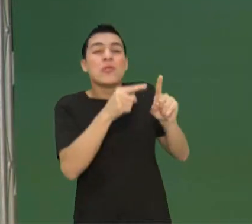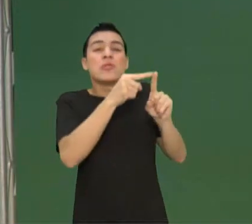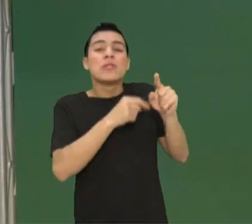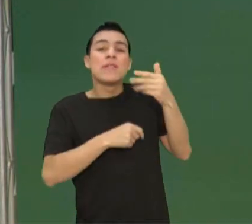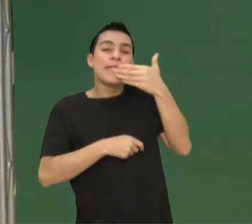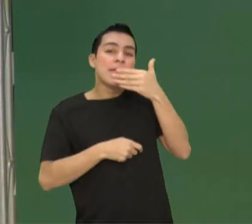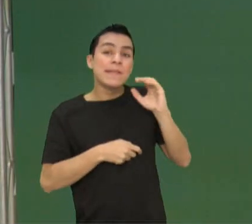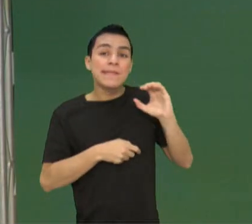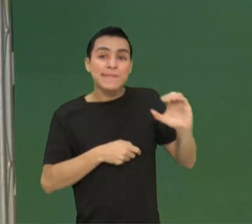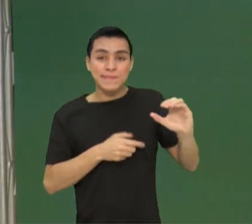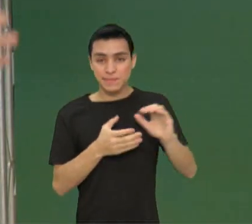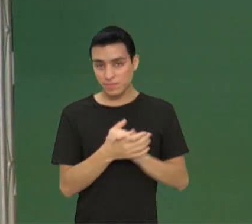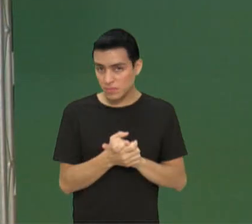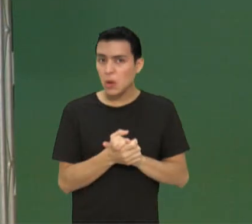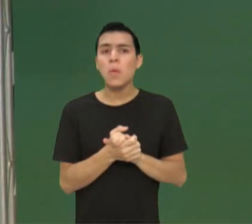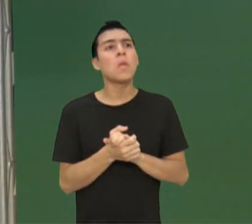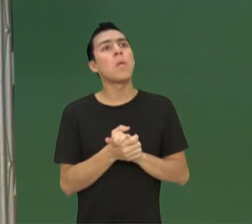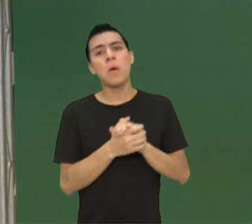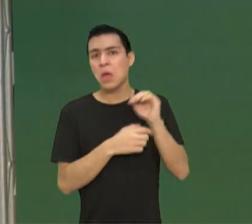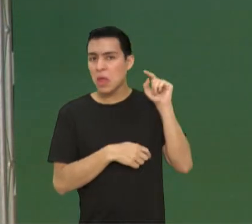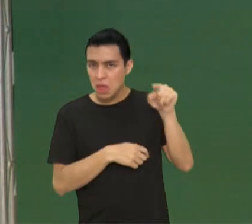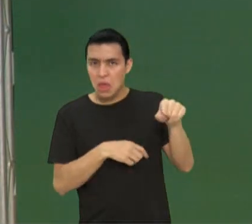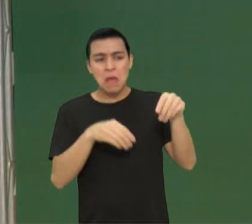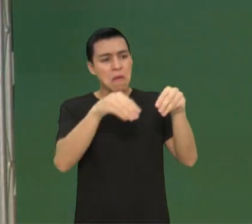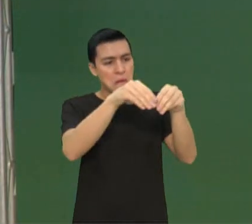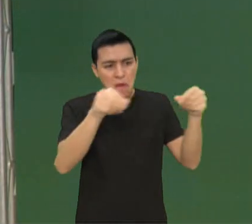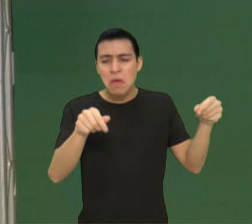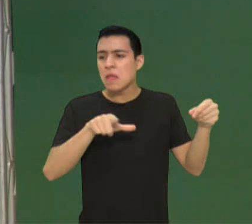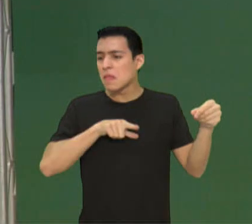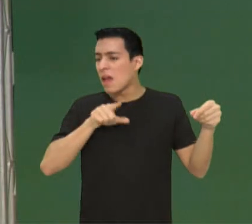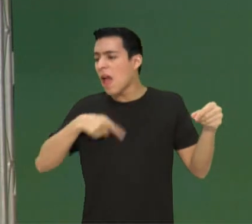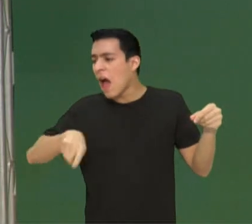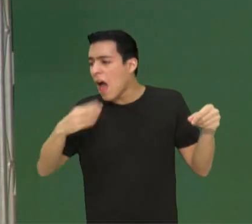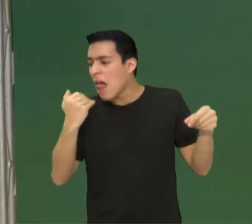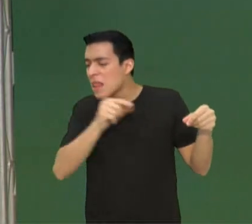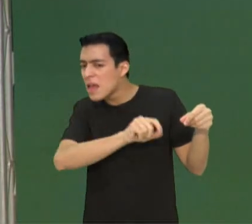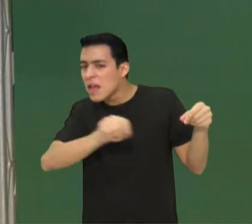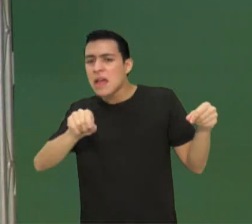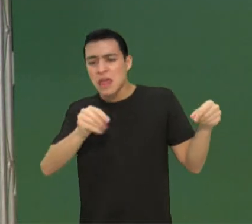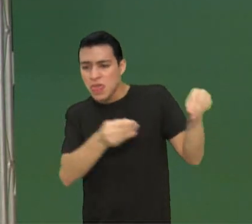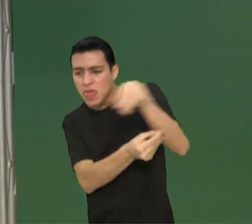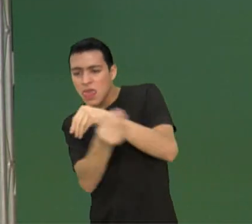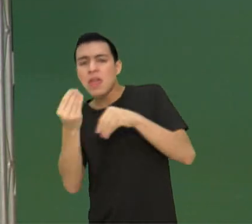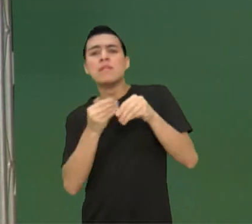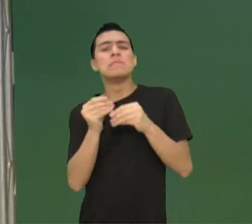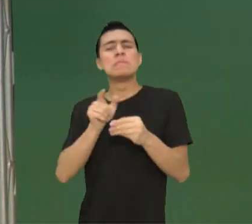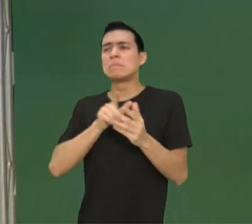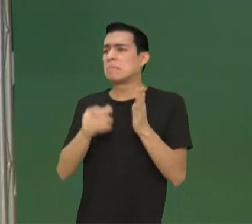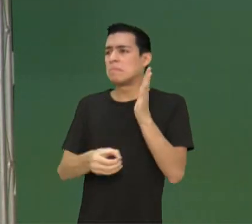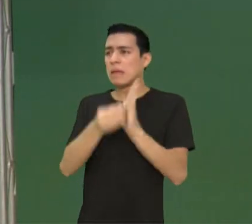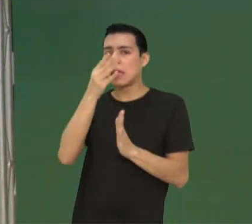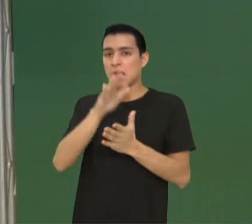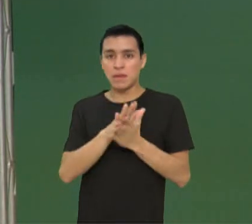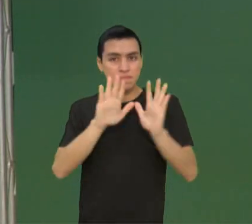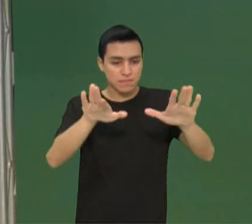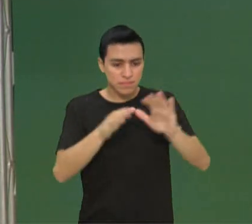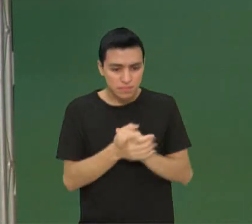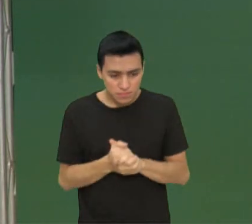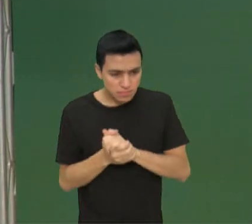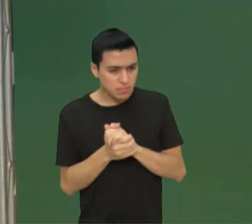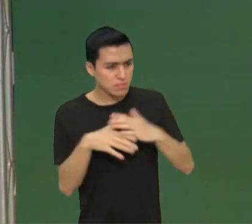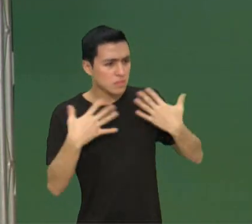por sinal com uma disposição incrível na nossa alimentação. E aí algumas pessoas começam a descobrir que, nossa, é